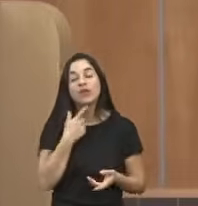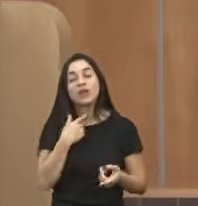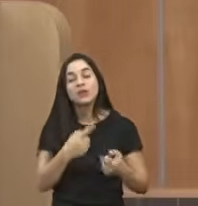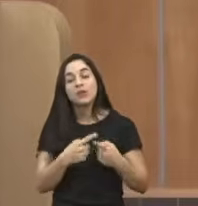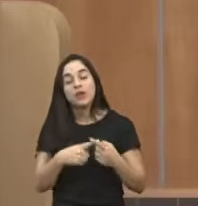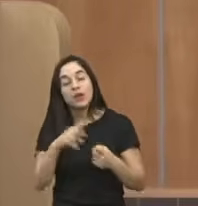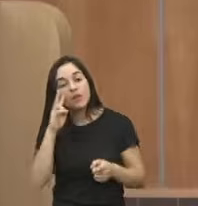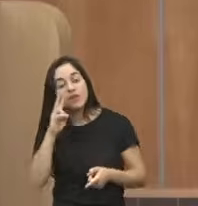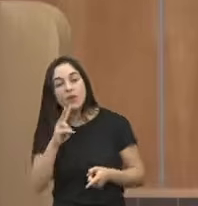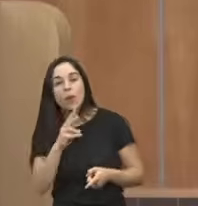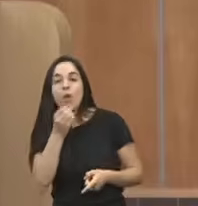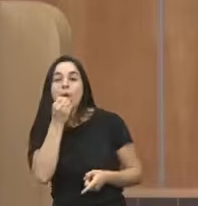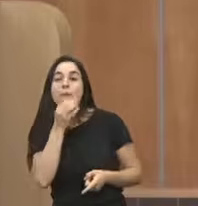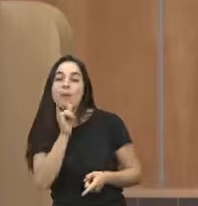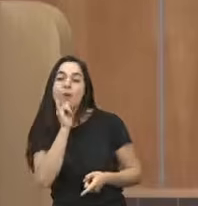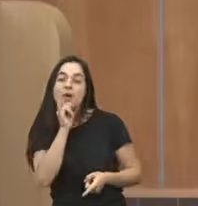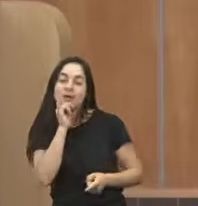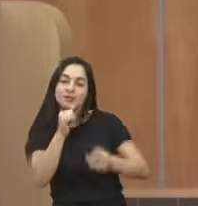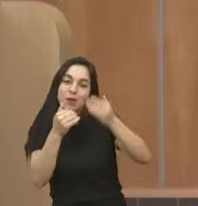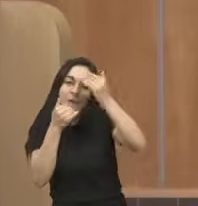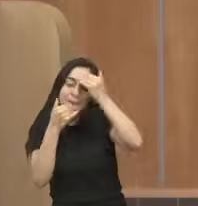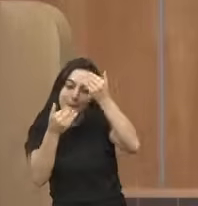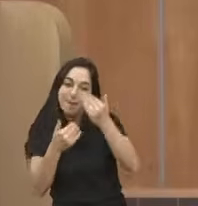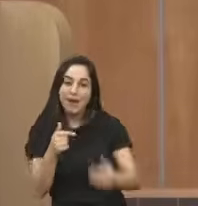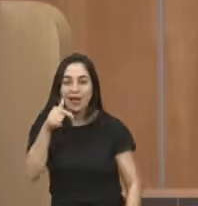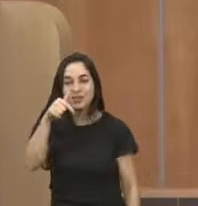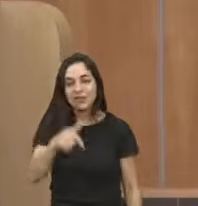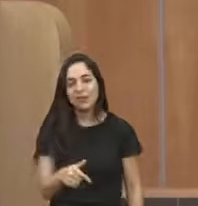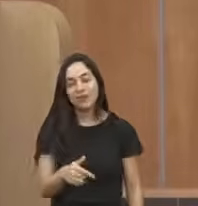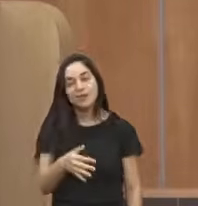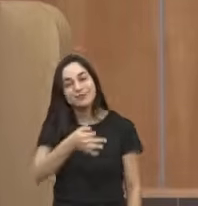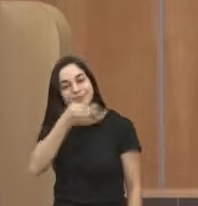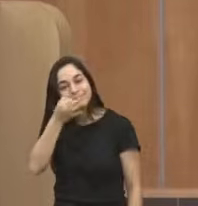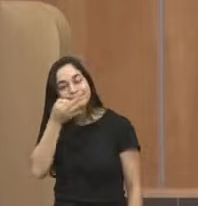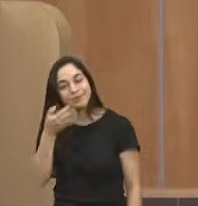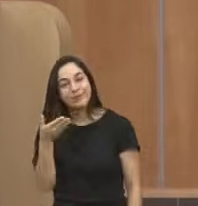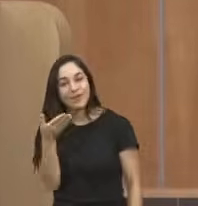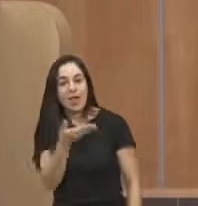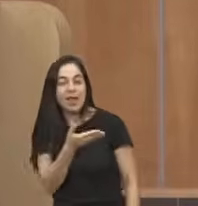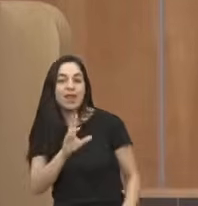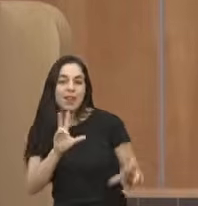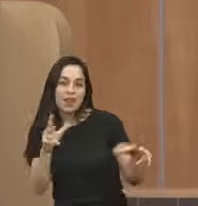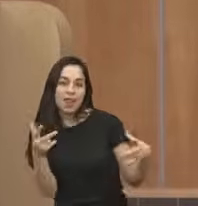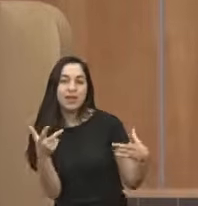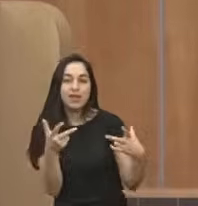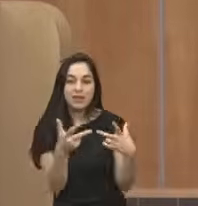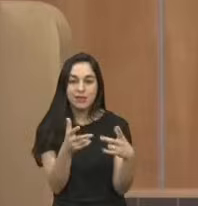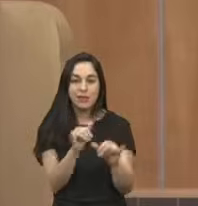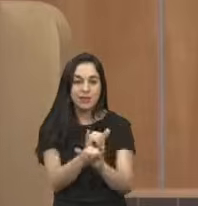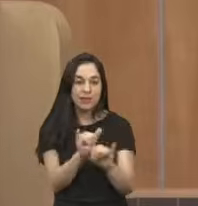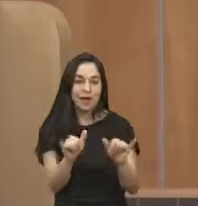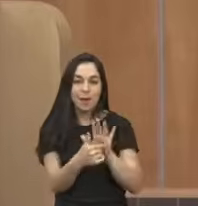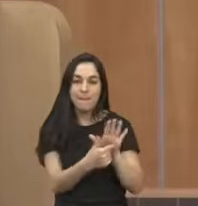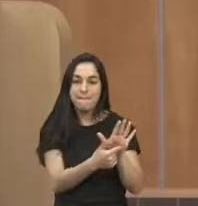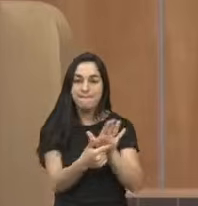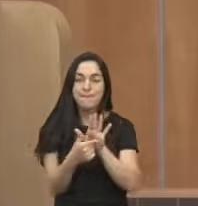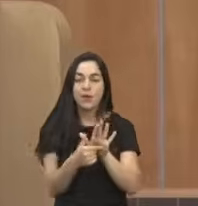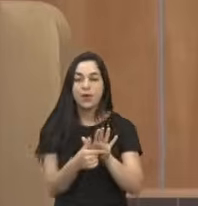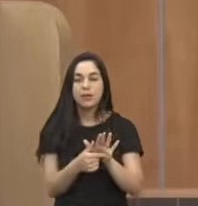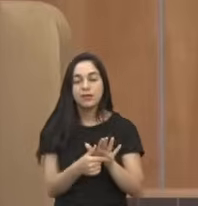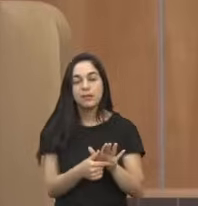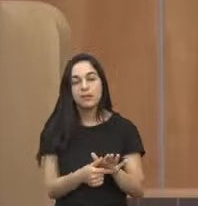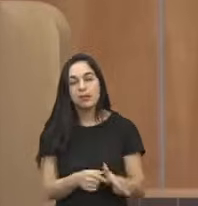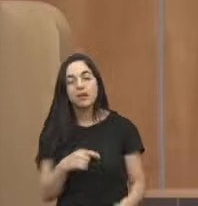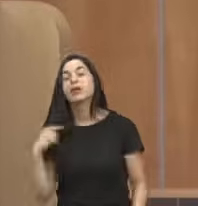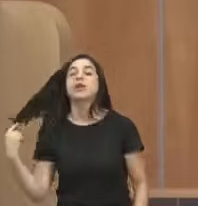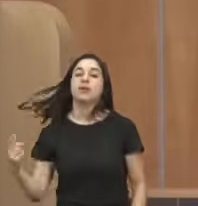bom exemplo, uma história que foi narrada e passada aqui pela TV Câmara, um coveiro, e vocês podem